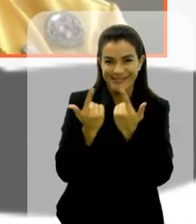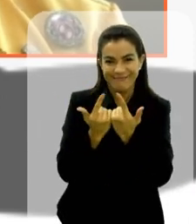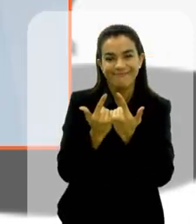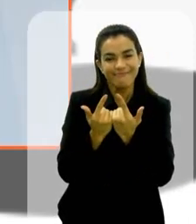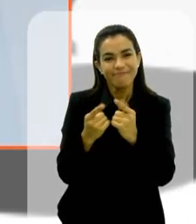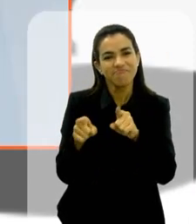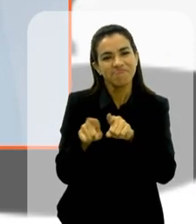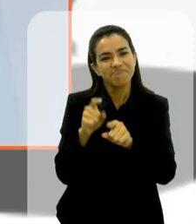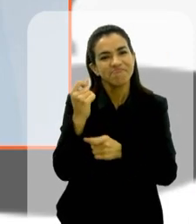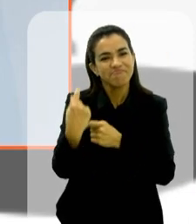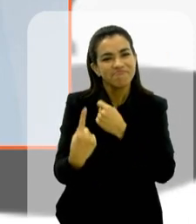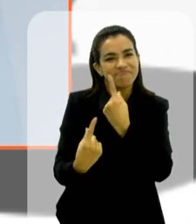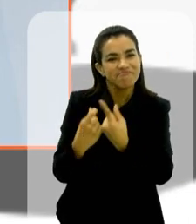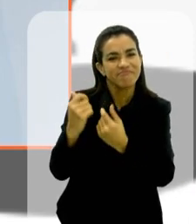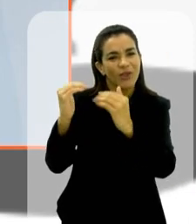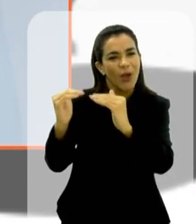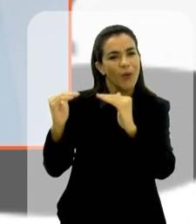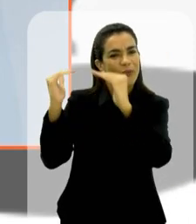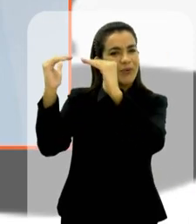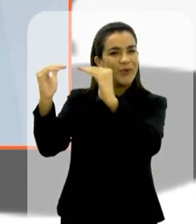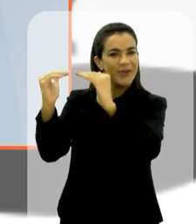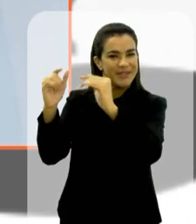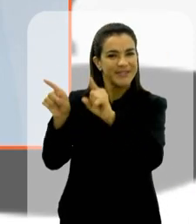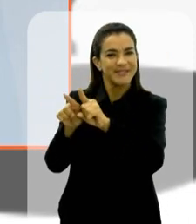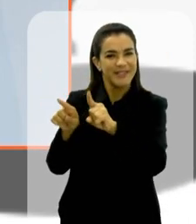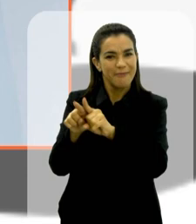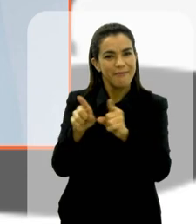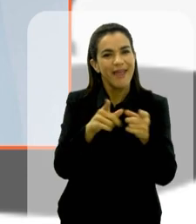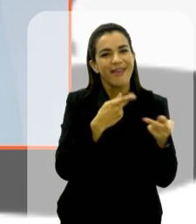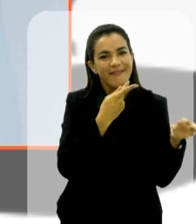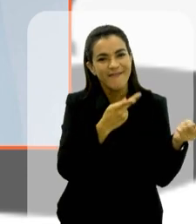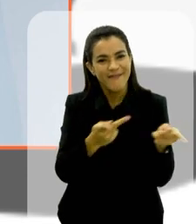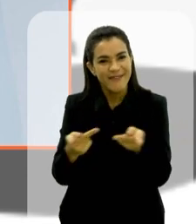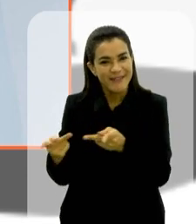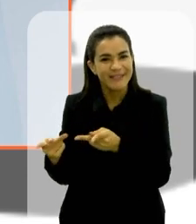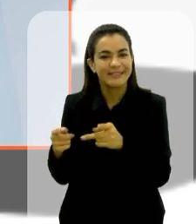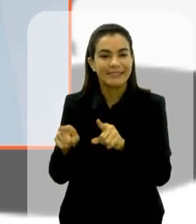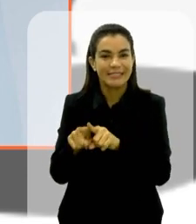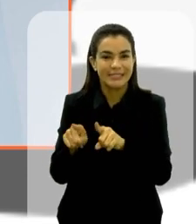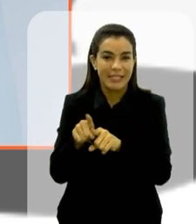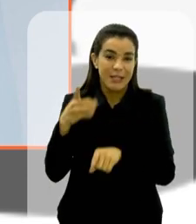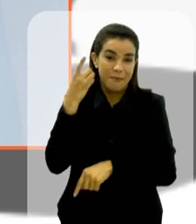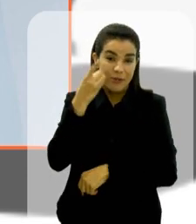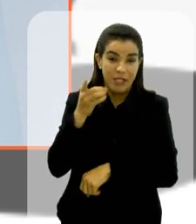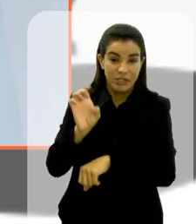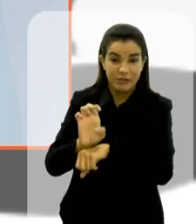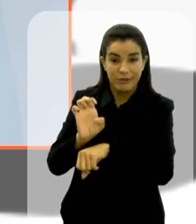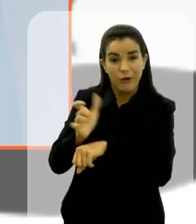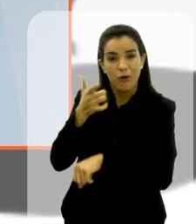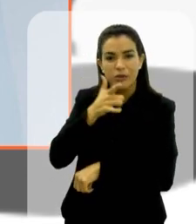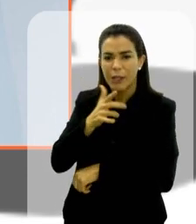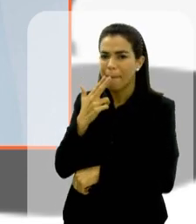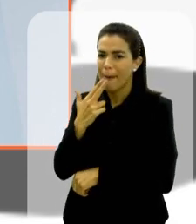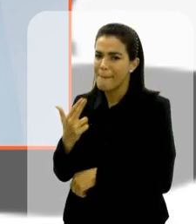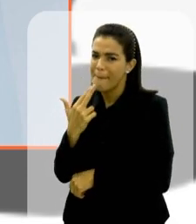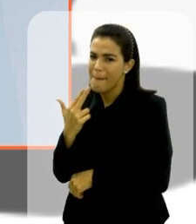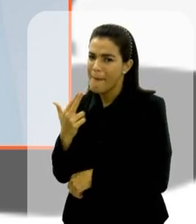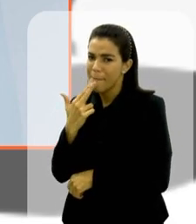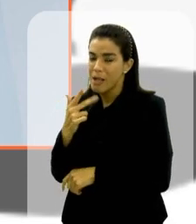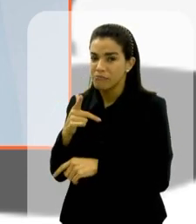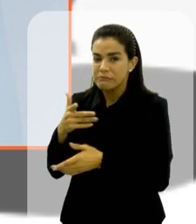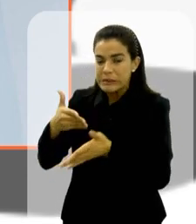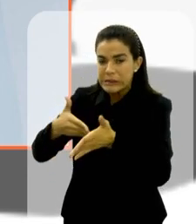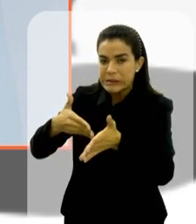Alerj, nós lidamos eventualmente com autoridades recebidas pelos deputados estaduais que falam outros idiomas, e eles